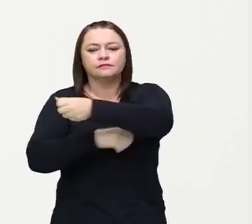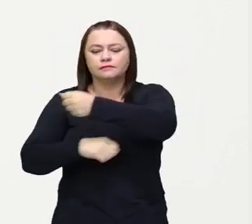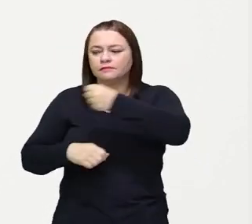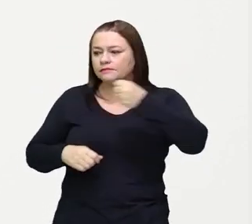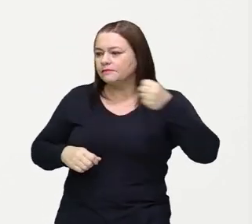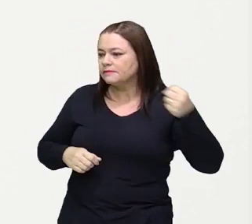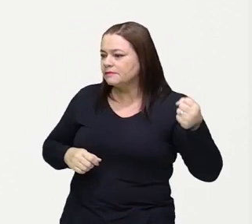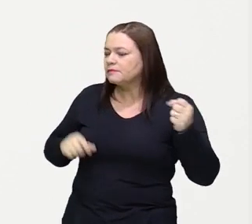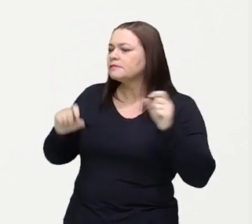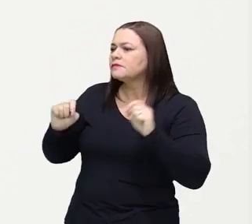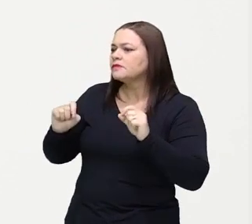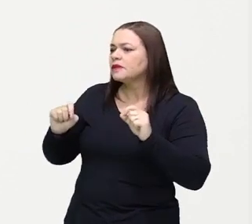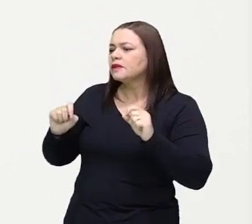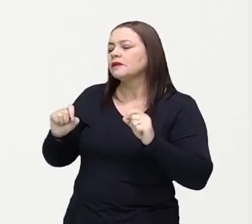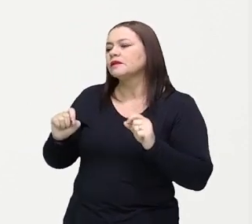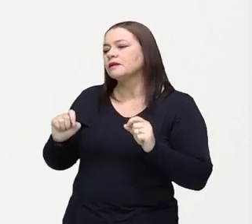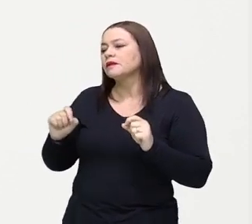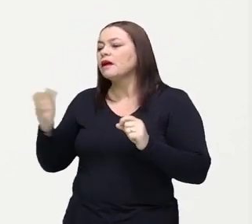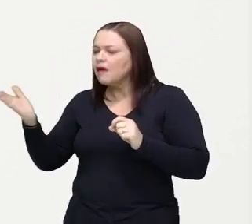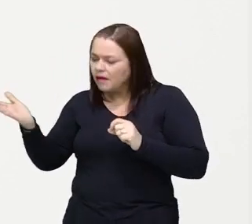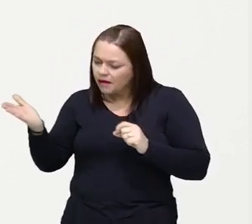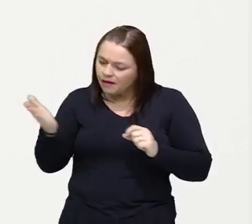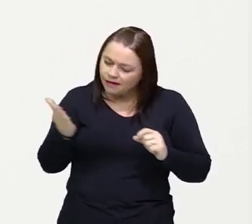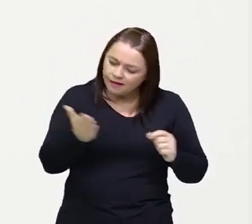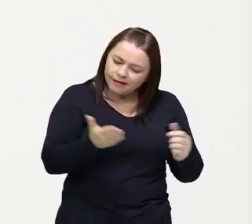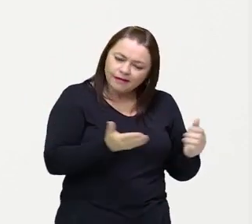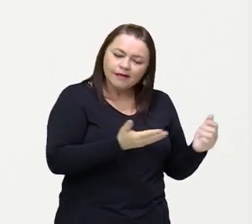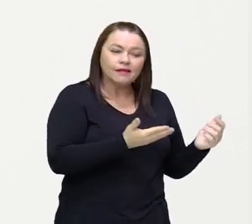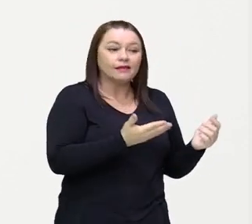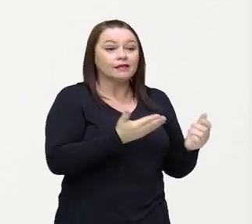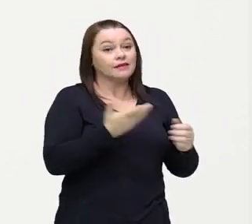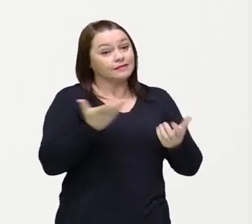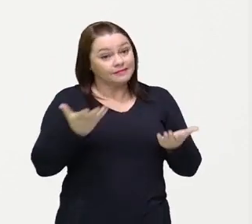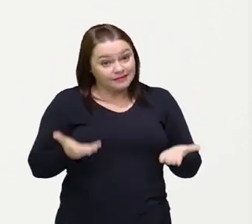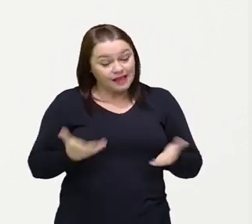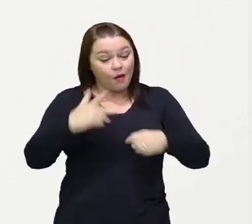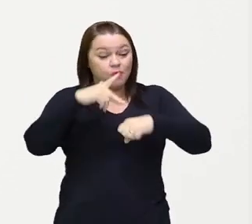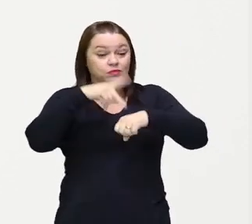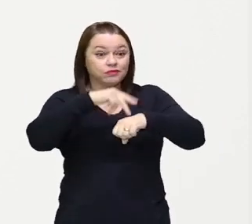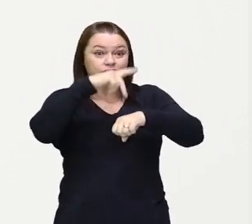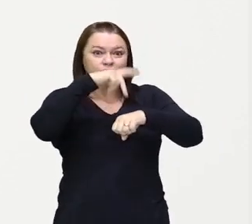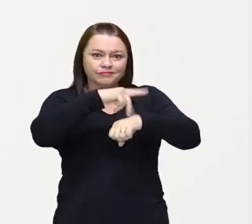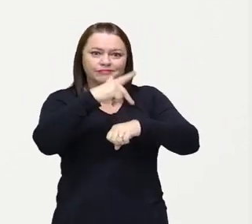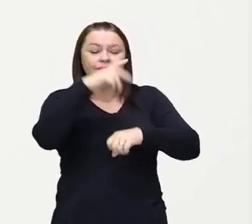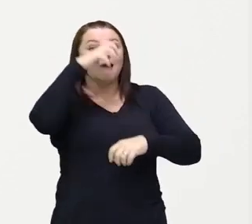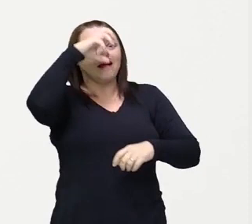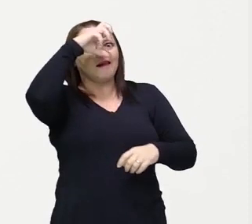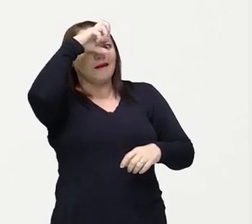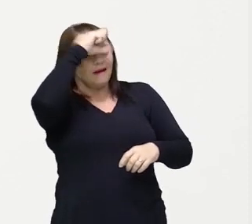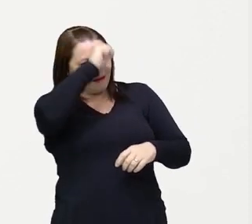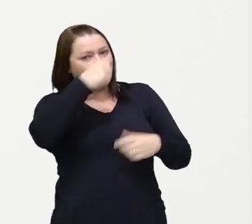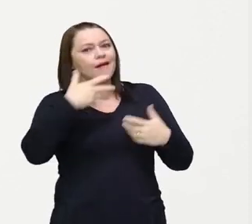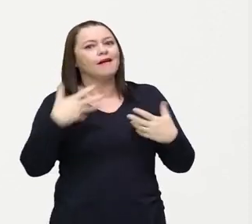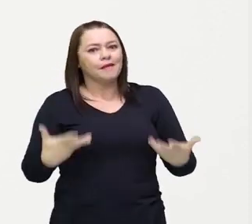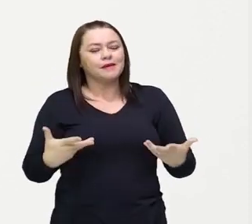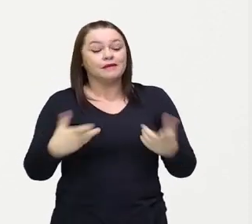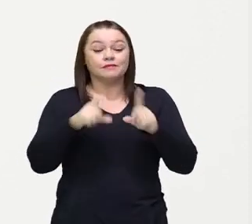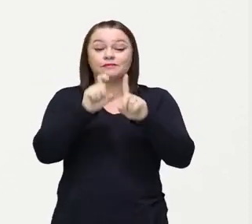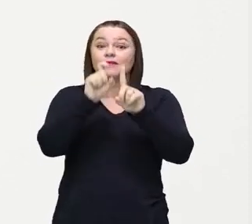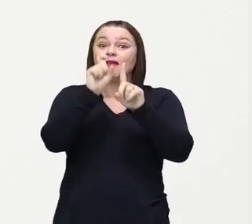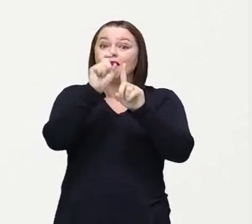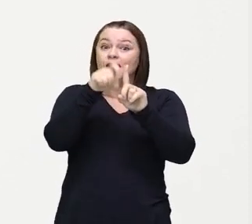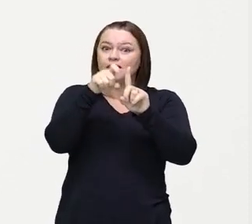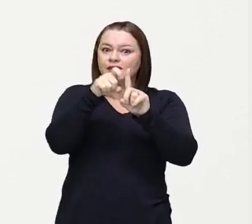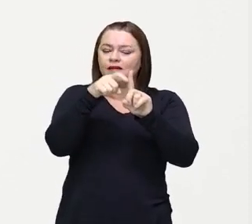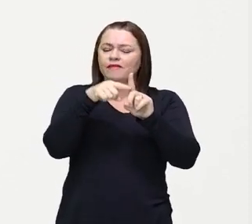formigas. E assim aprendeu a lição. Esta fábula ensina que é